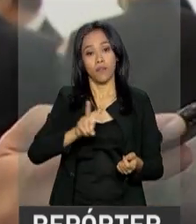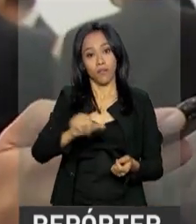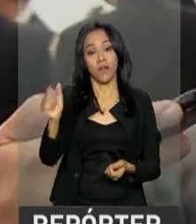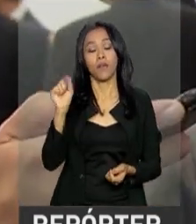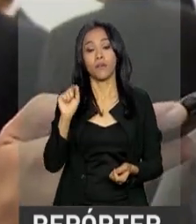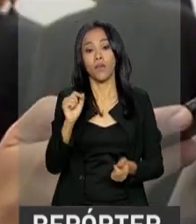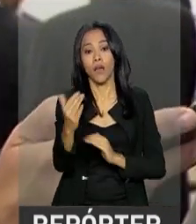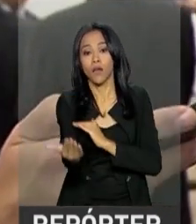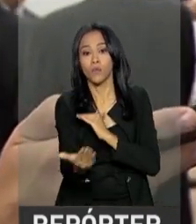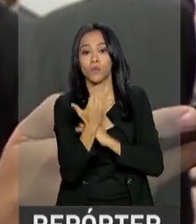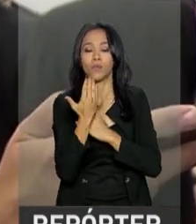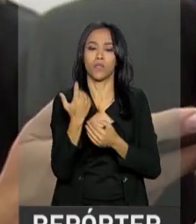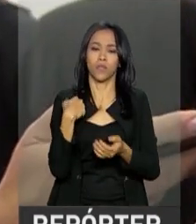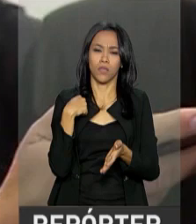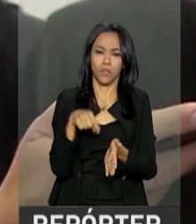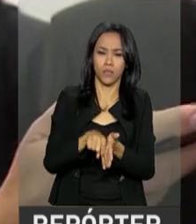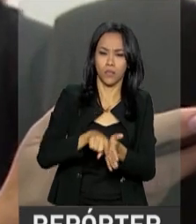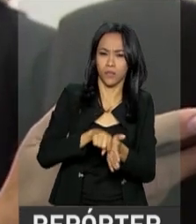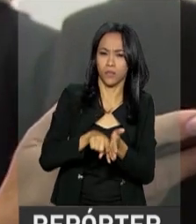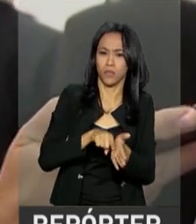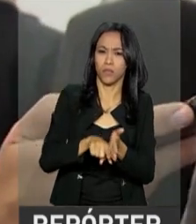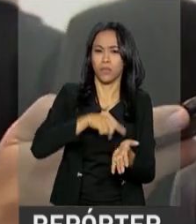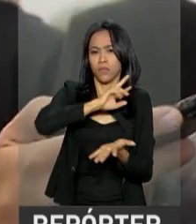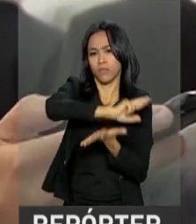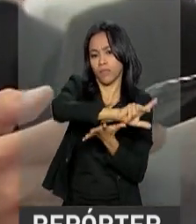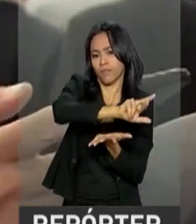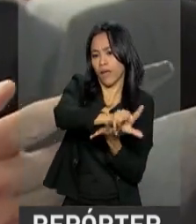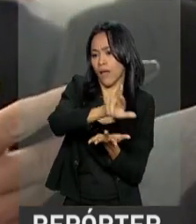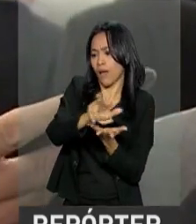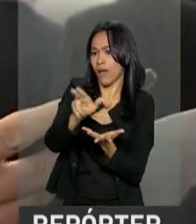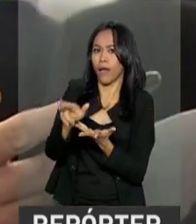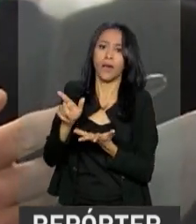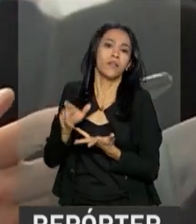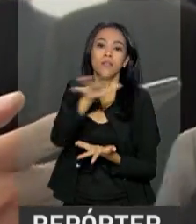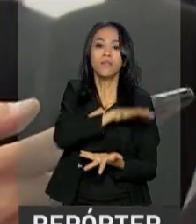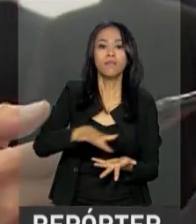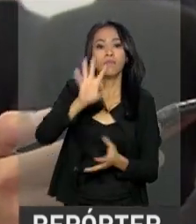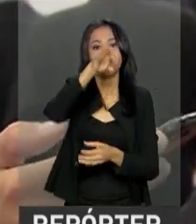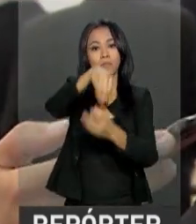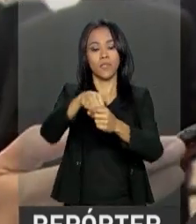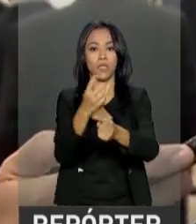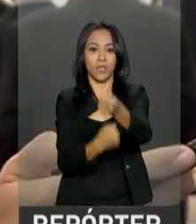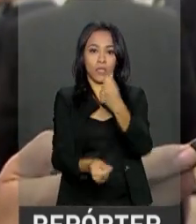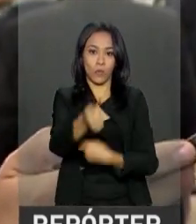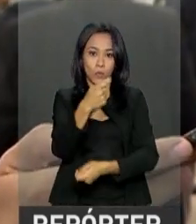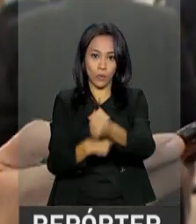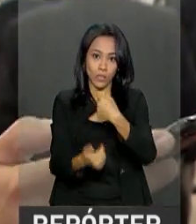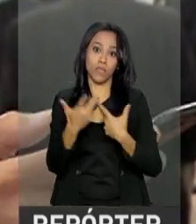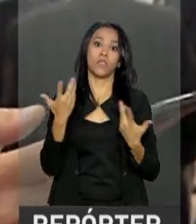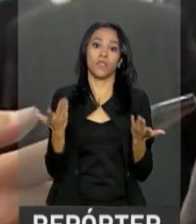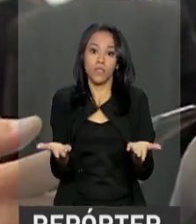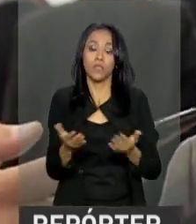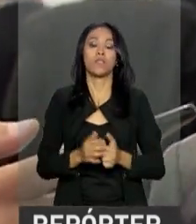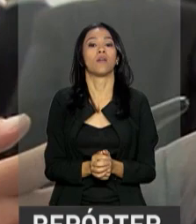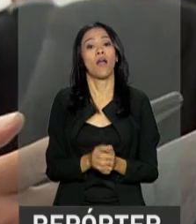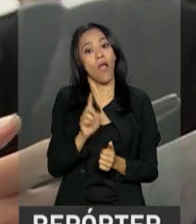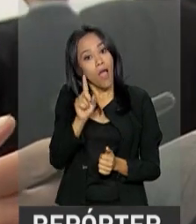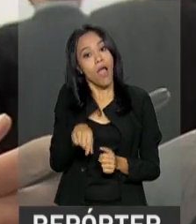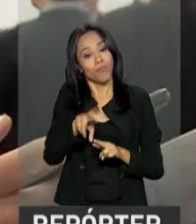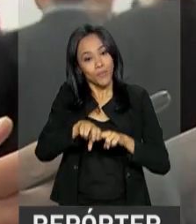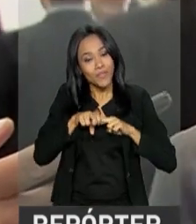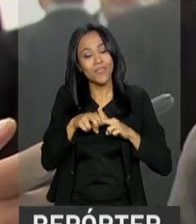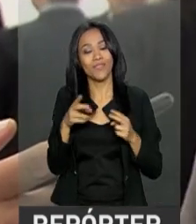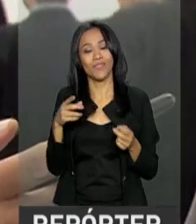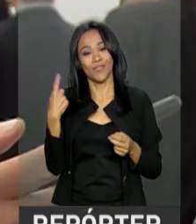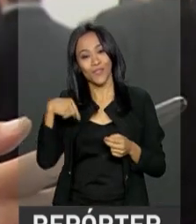desenvolvimento e contribuir para esse desenvolvimento de diversos setores da nossa economia e da nossa pesquisa essa é a razão de